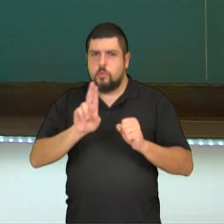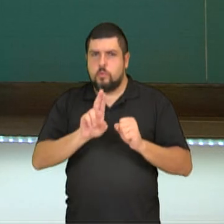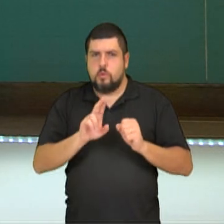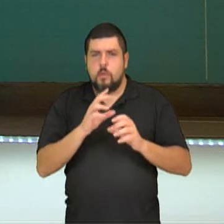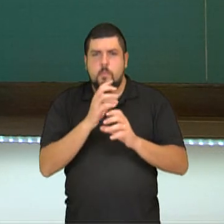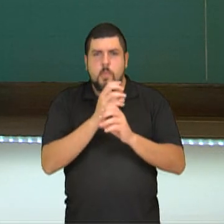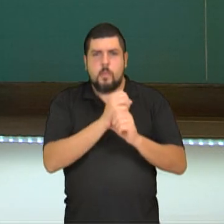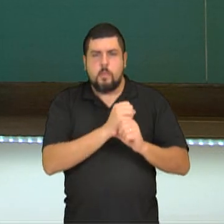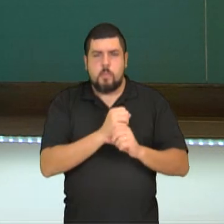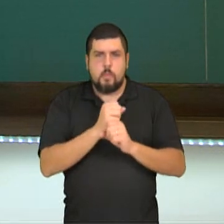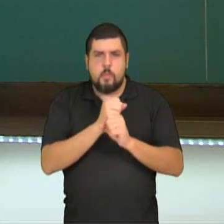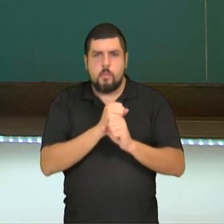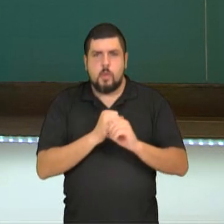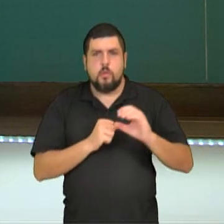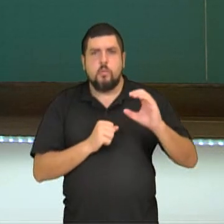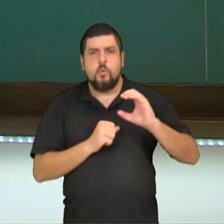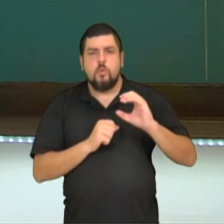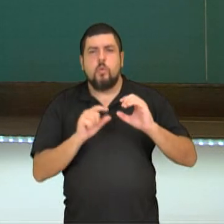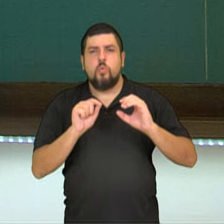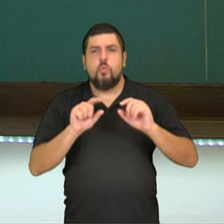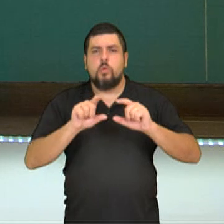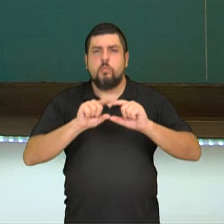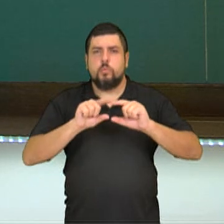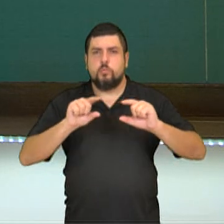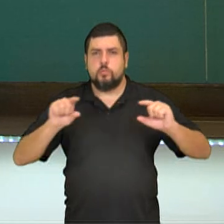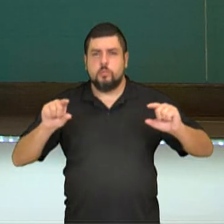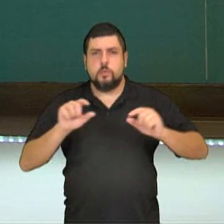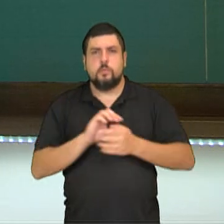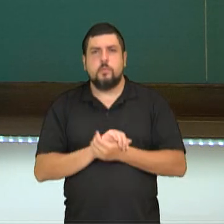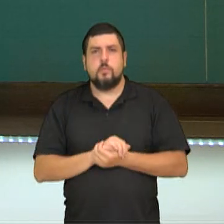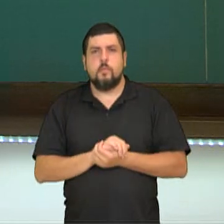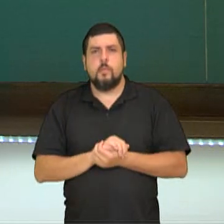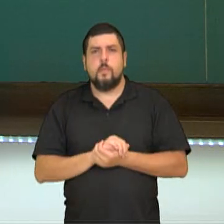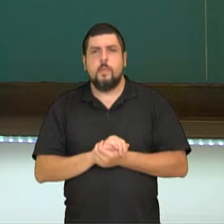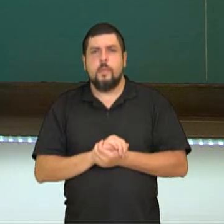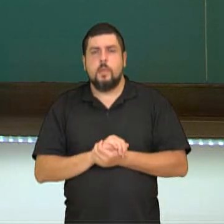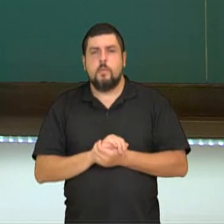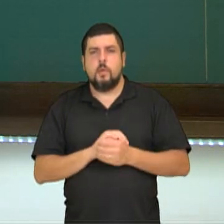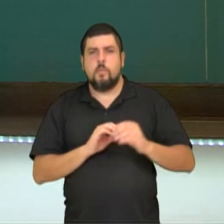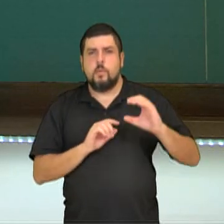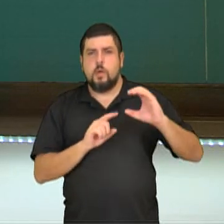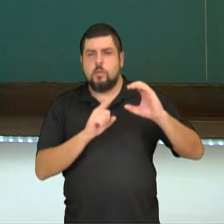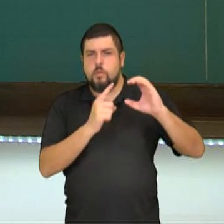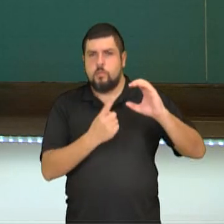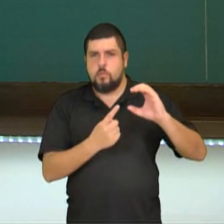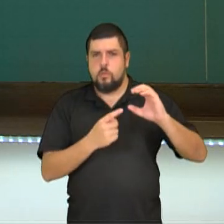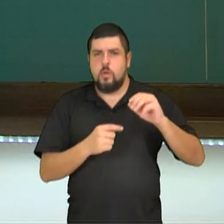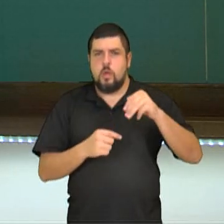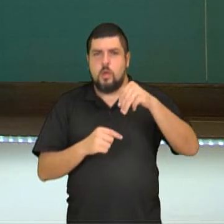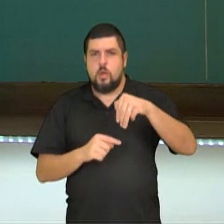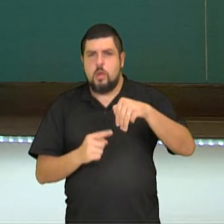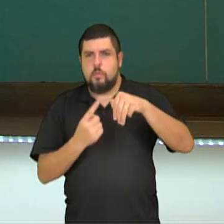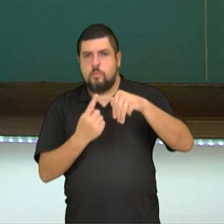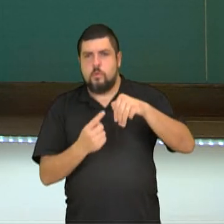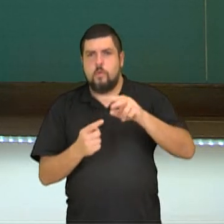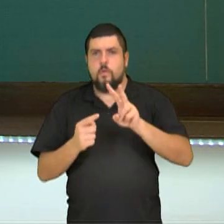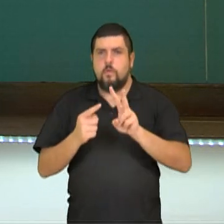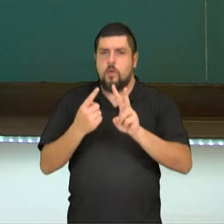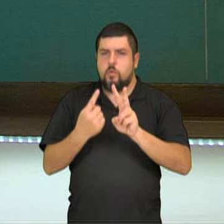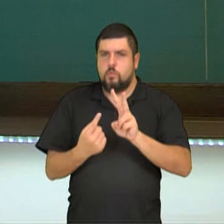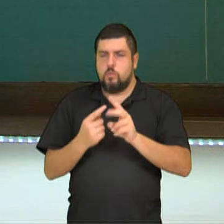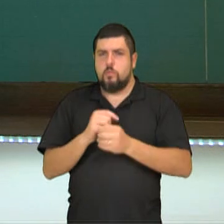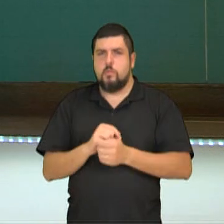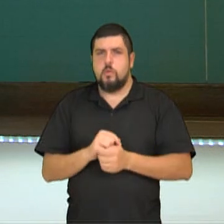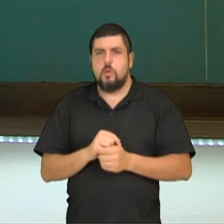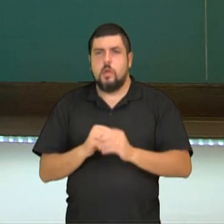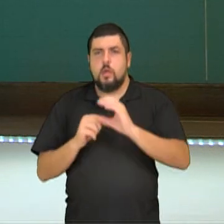comum para chegar a essa equação. Então, a concentração inicial, C1M1V1, e a concentração final,